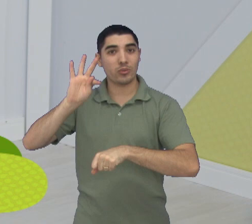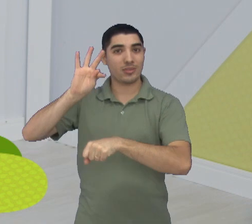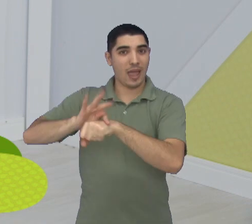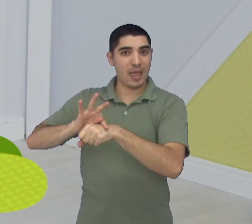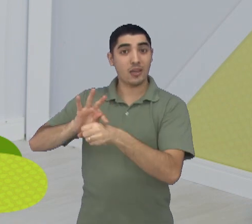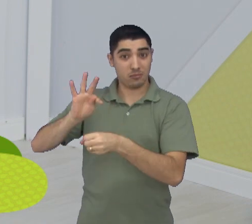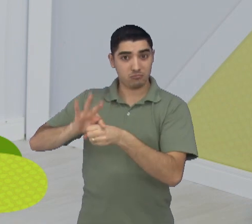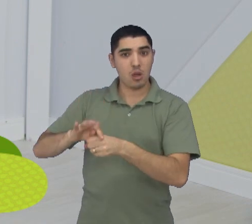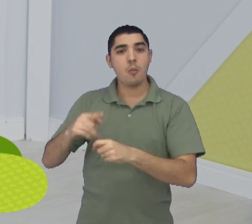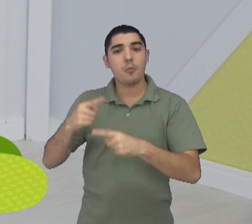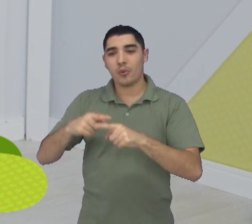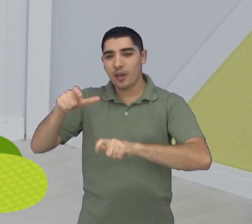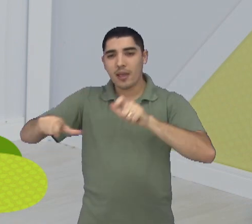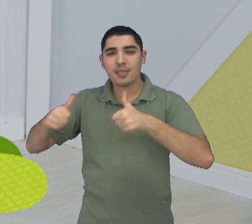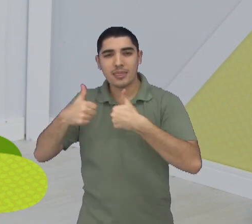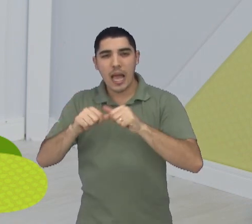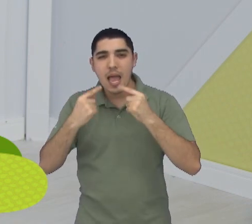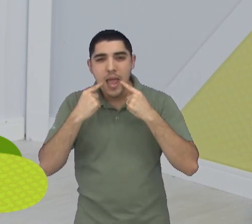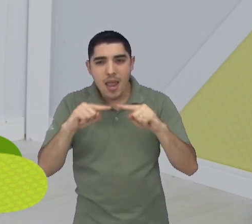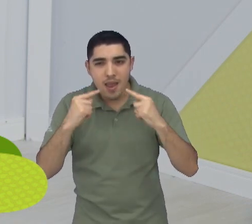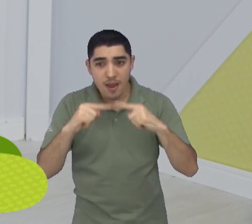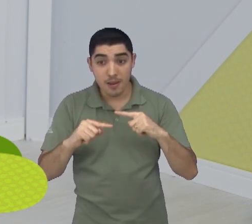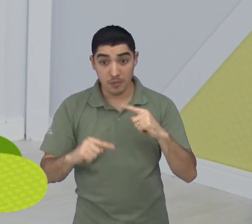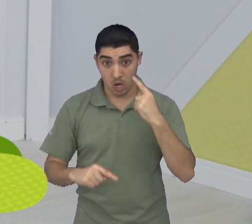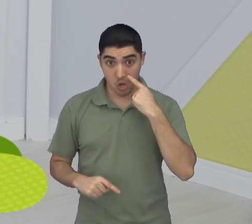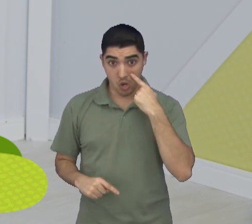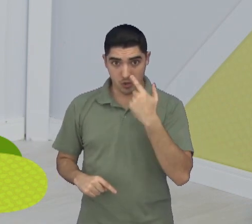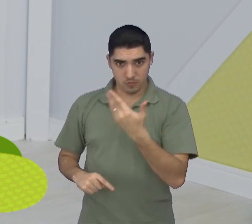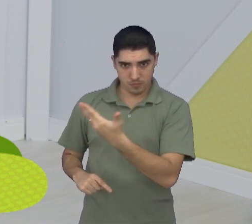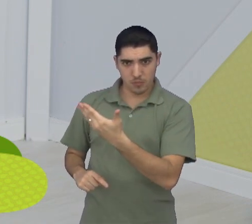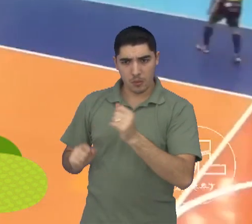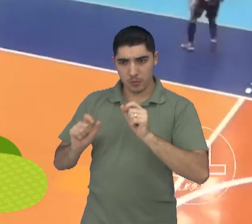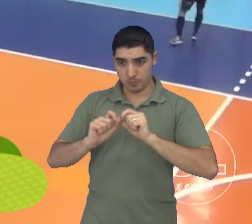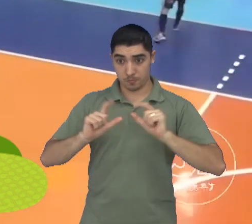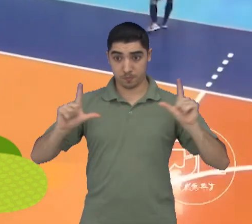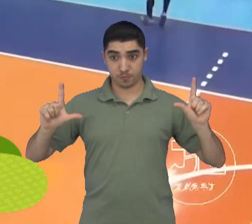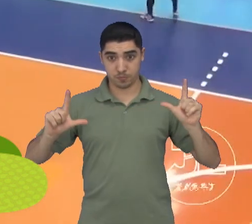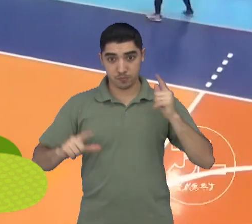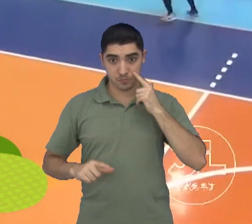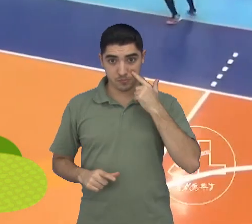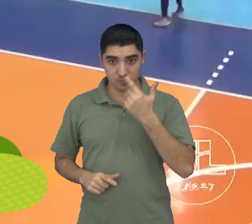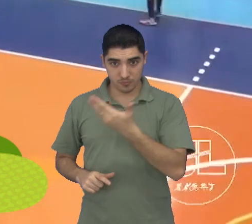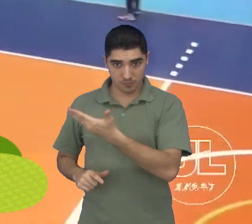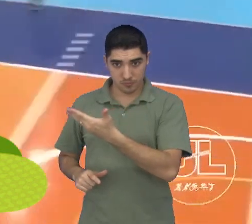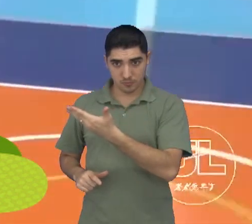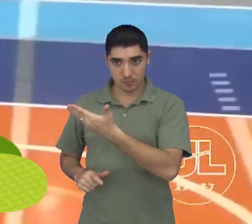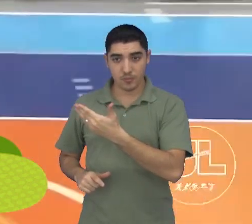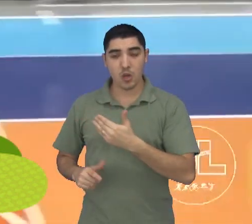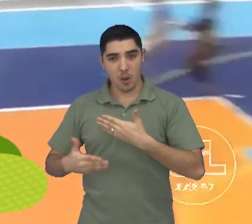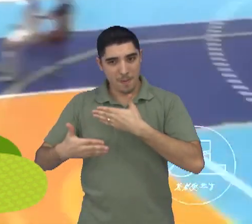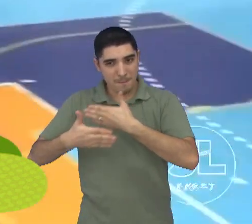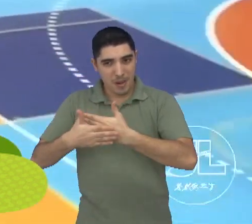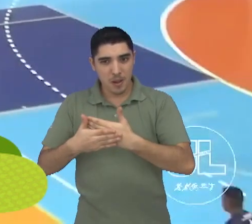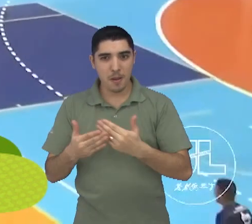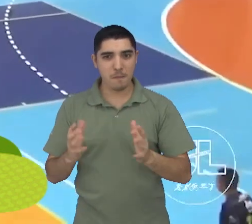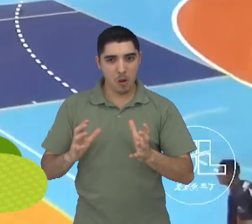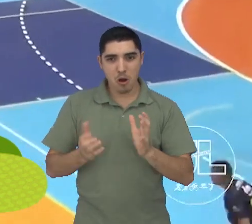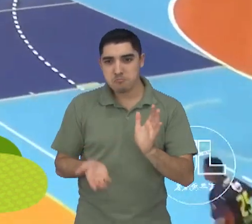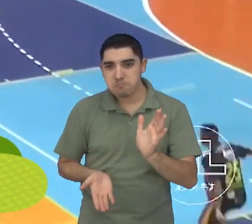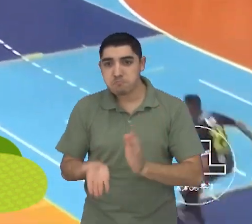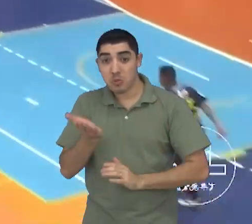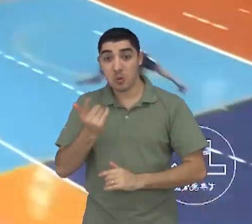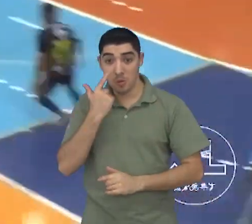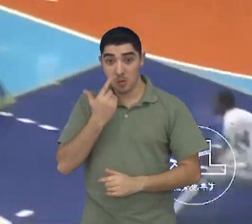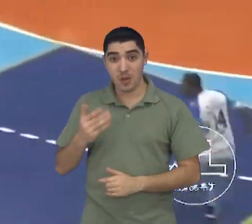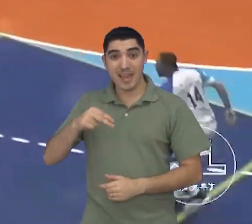de um lance, uma falta, a gente até vai ver aqui, ó. Pode colocar em tela cheia, Matheus? Aí, ó, o Barão de Mauá tá com a bola, lança, o